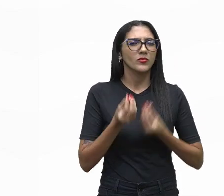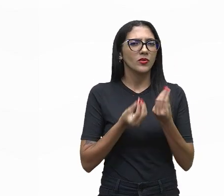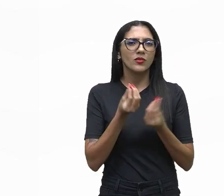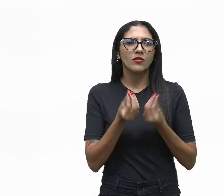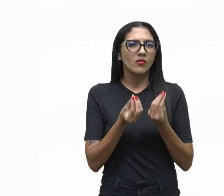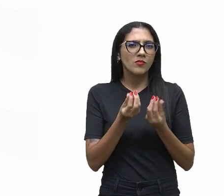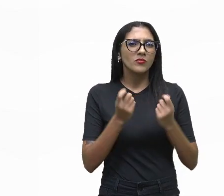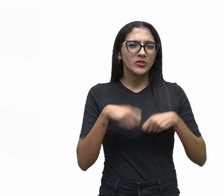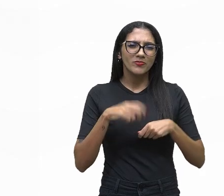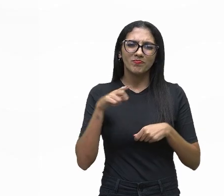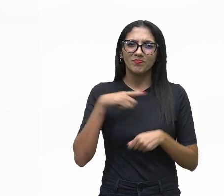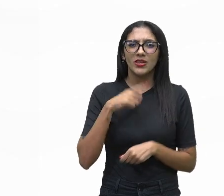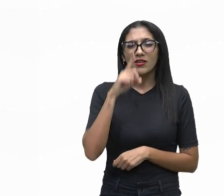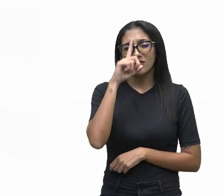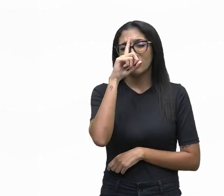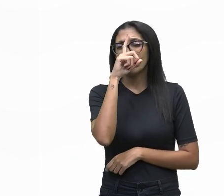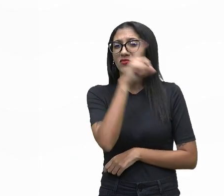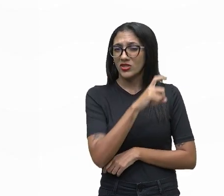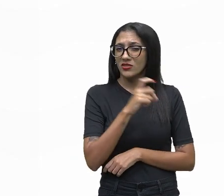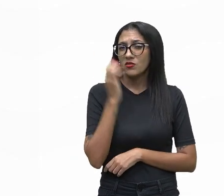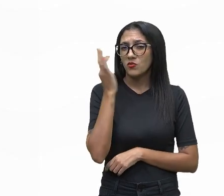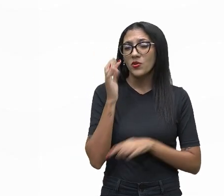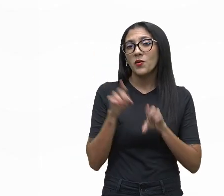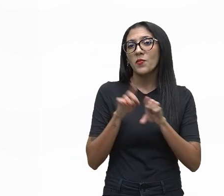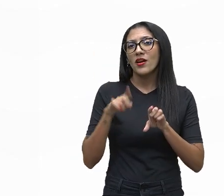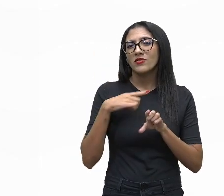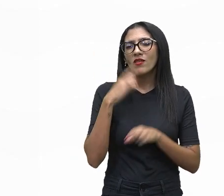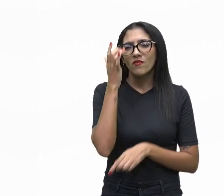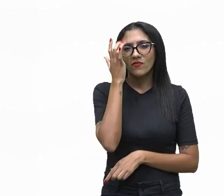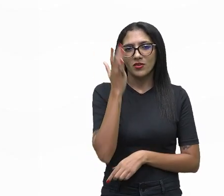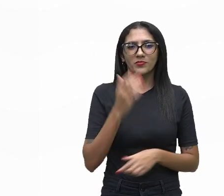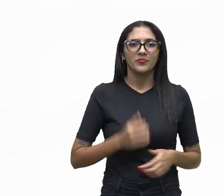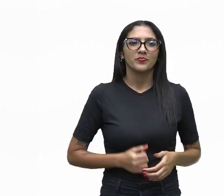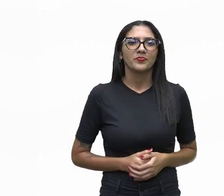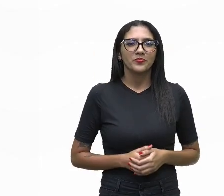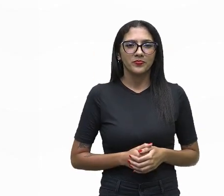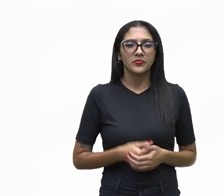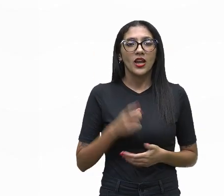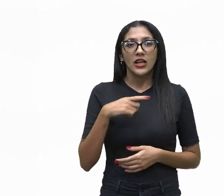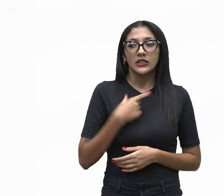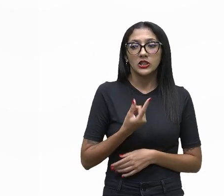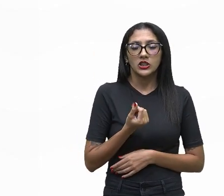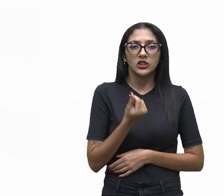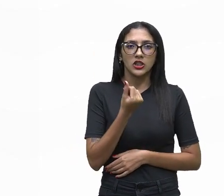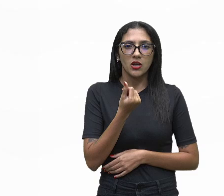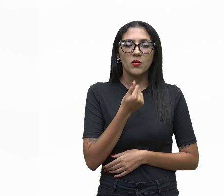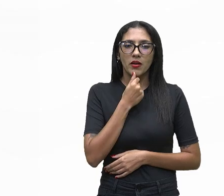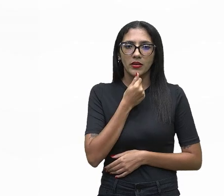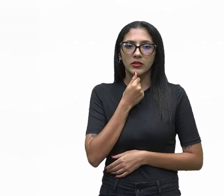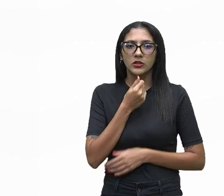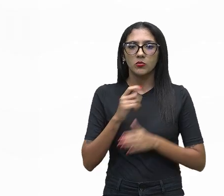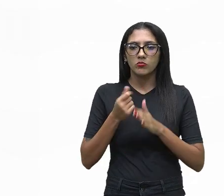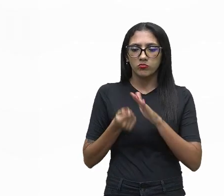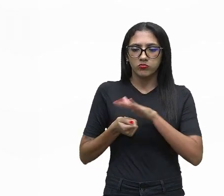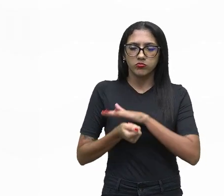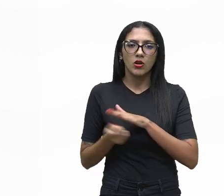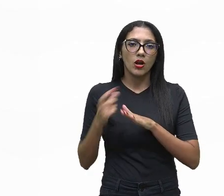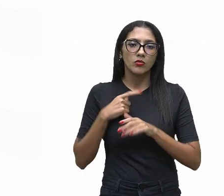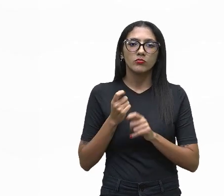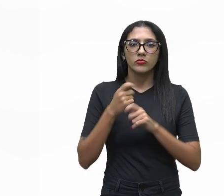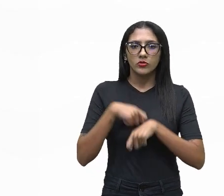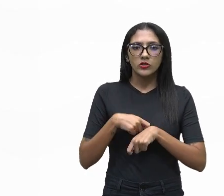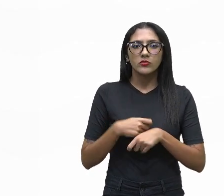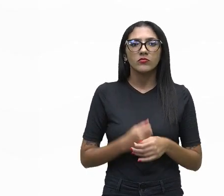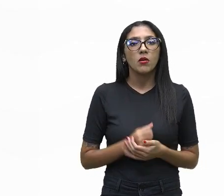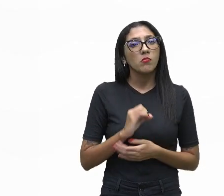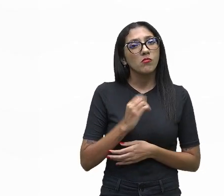Um pouquinho difícil, né? Na teoria é bem simples. Mas essa sobra, ela pode ser aplicada em um investimento seguro ou até